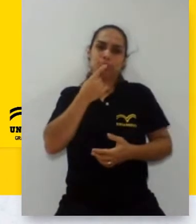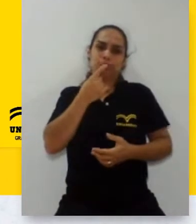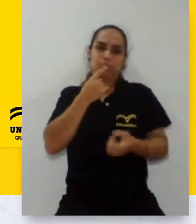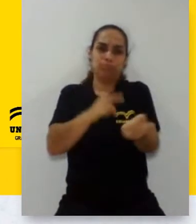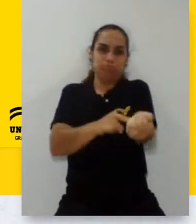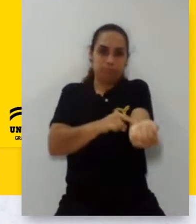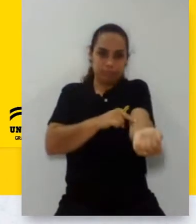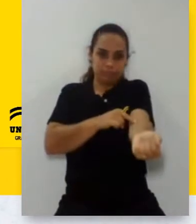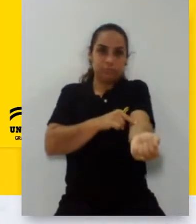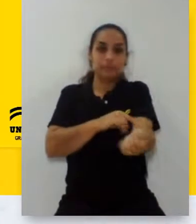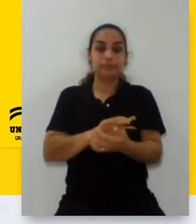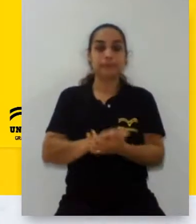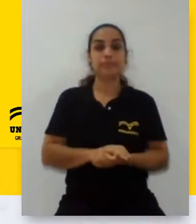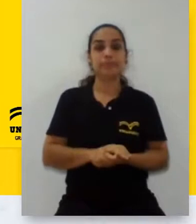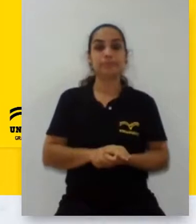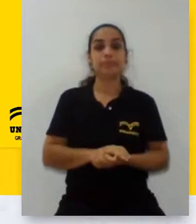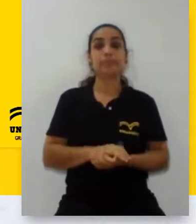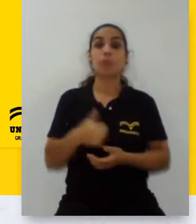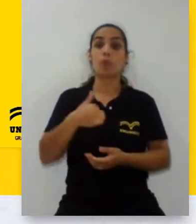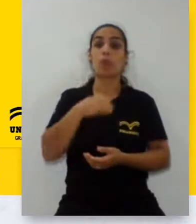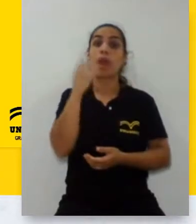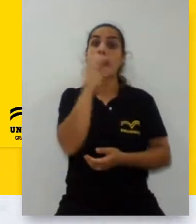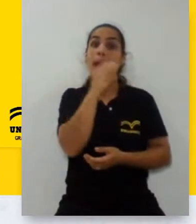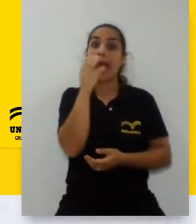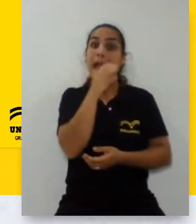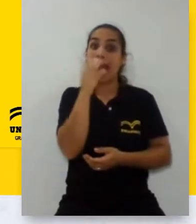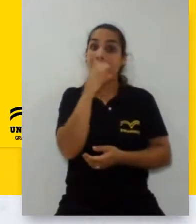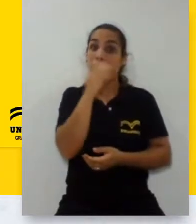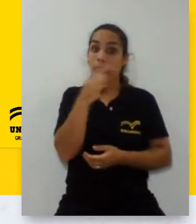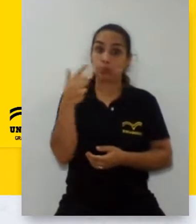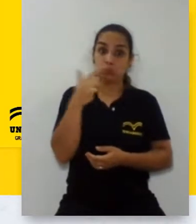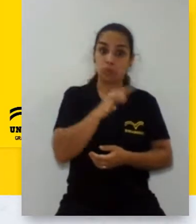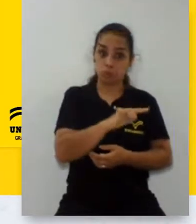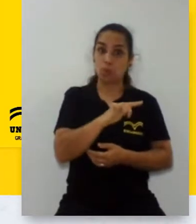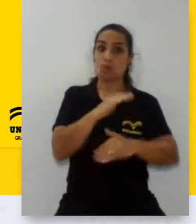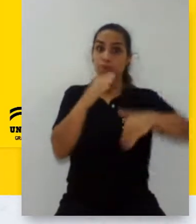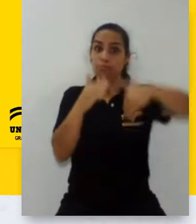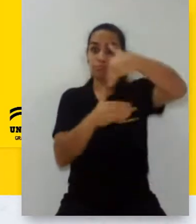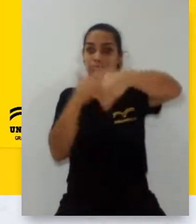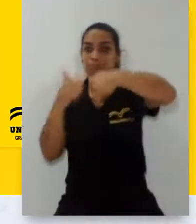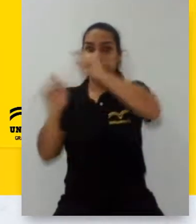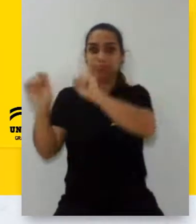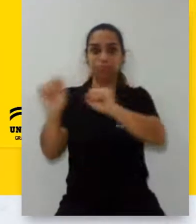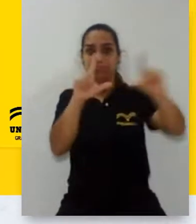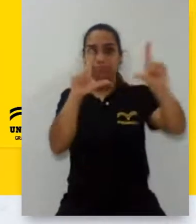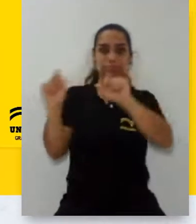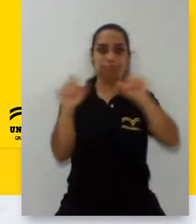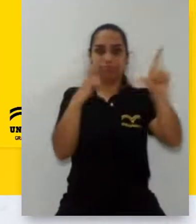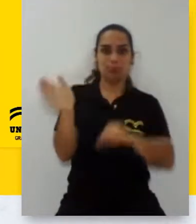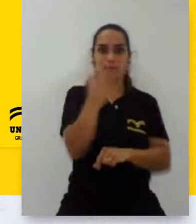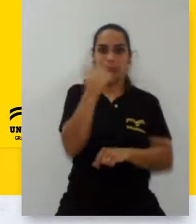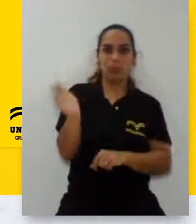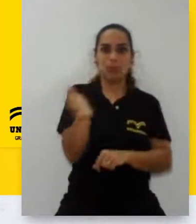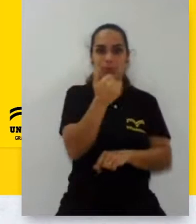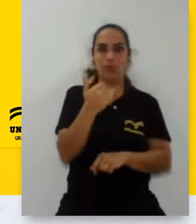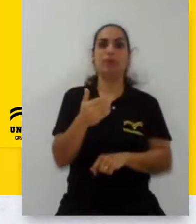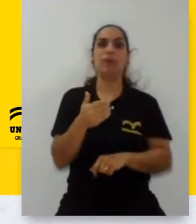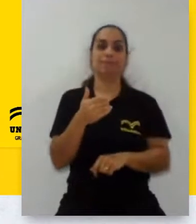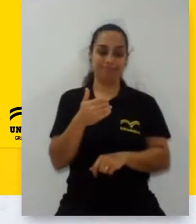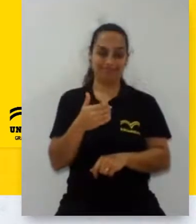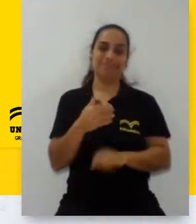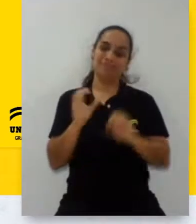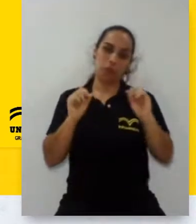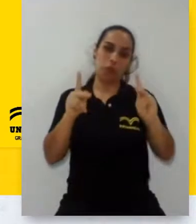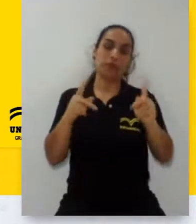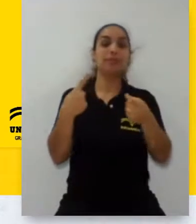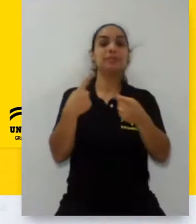tentando passar um pouco mais rápido, pessoal, para nós chegarmos na nossa mensagem que nós queremos. Então, vamos passar aqui, a intenção não é uma aula de fisiologia